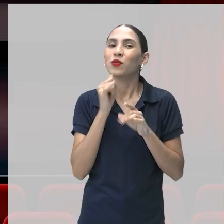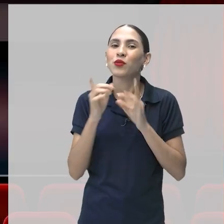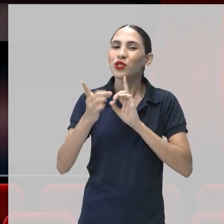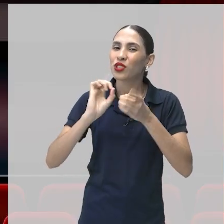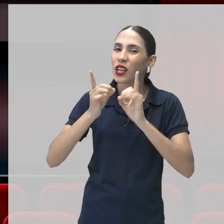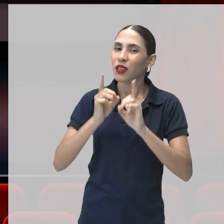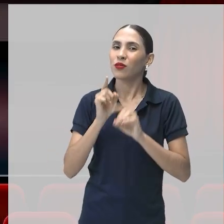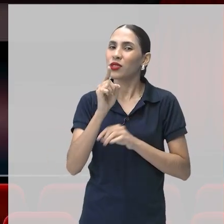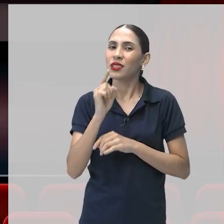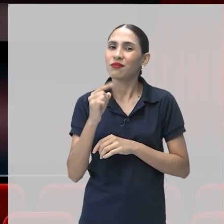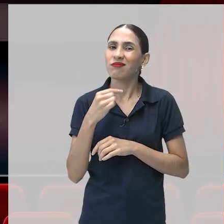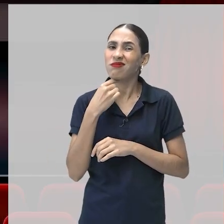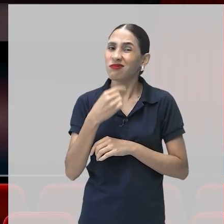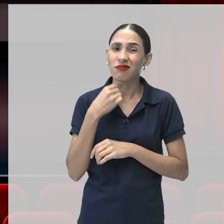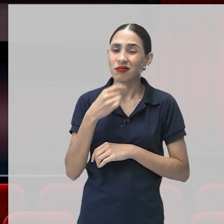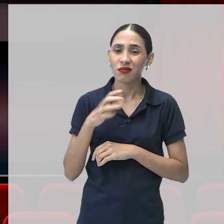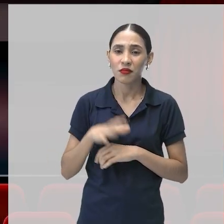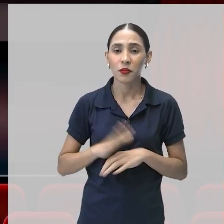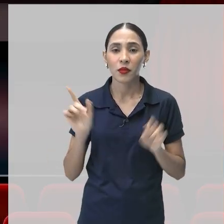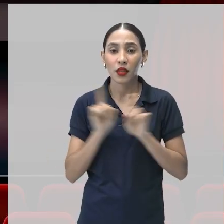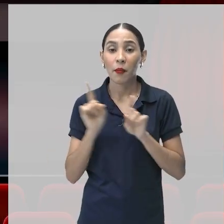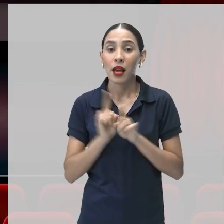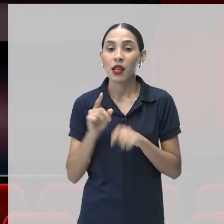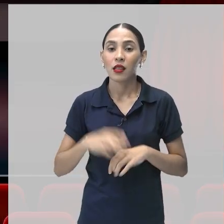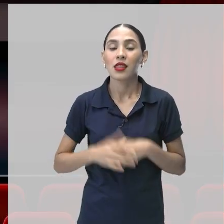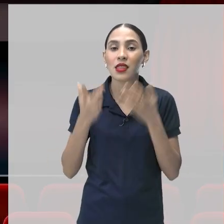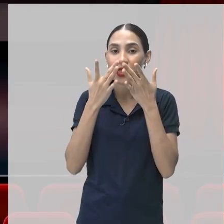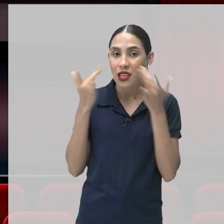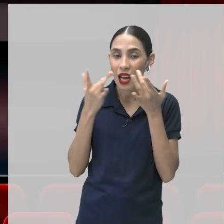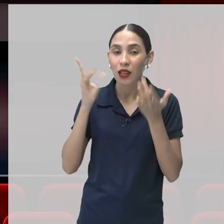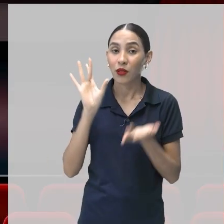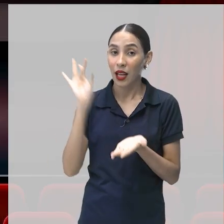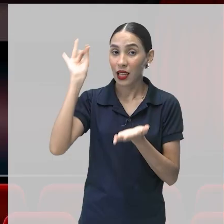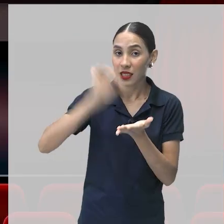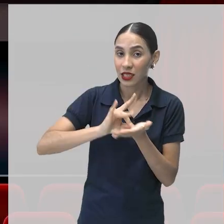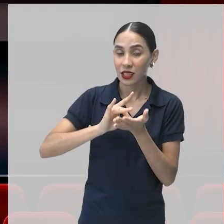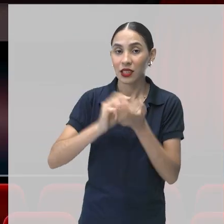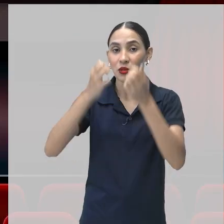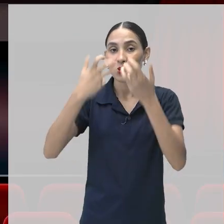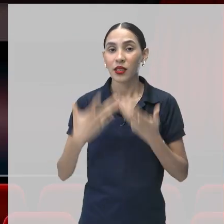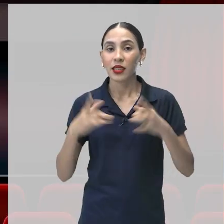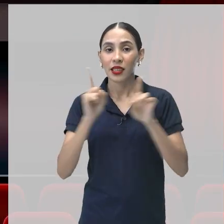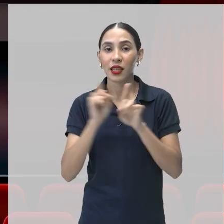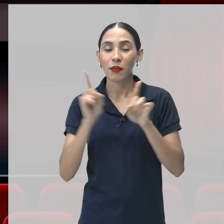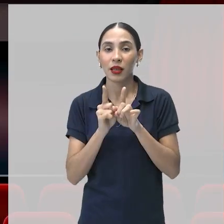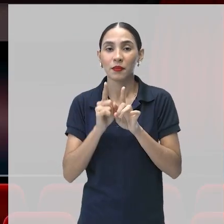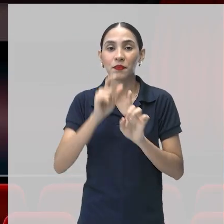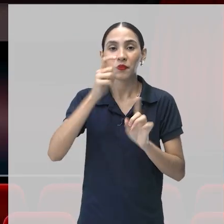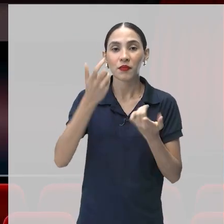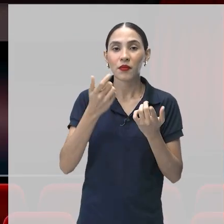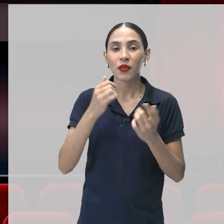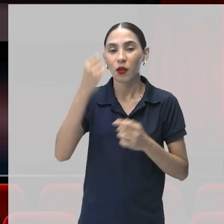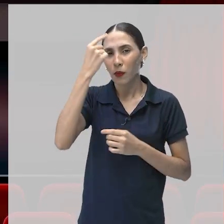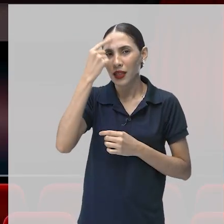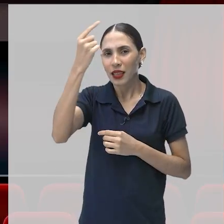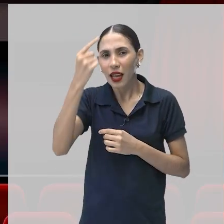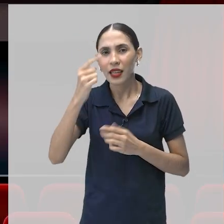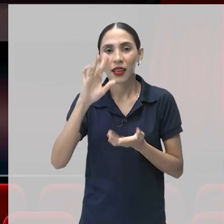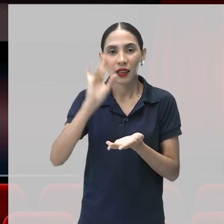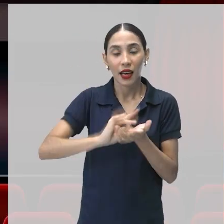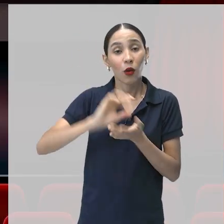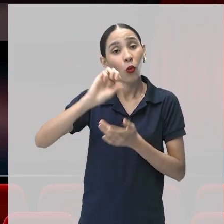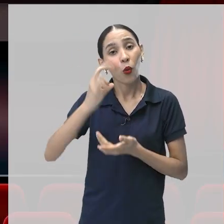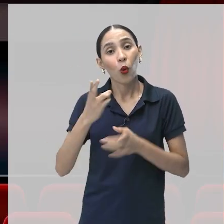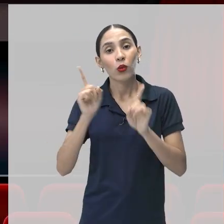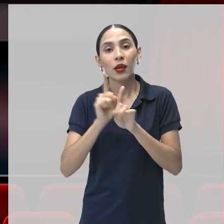consegue entender muito, certo? Tem um teatro realista, né, que conta a história de uma personalidade real,